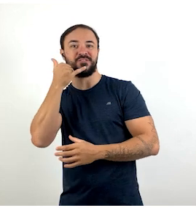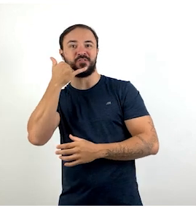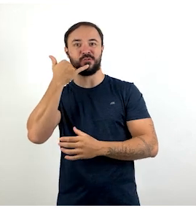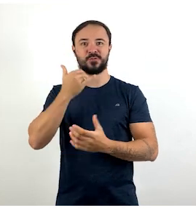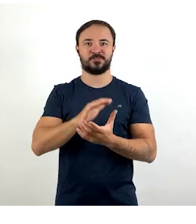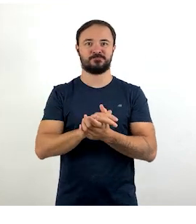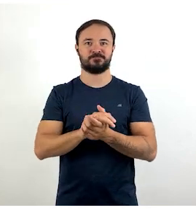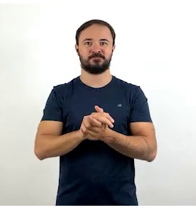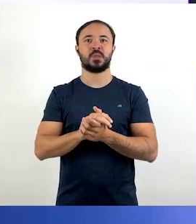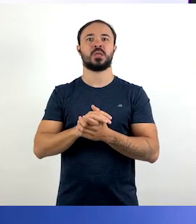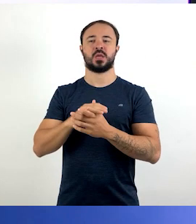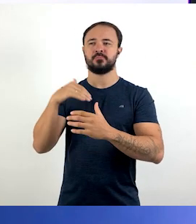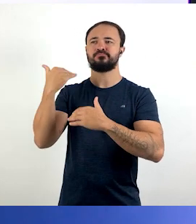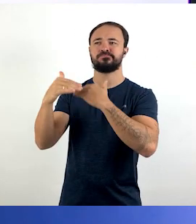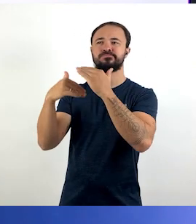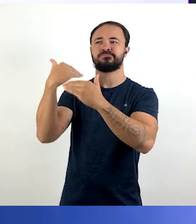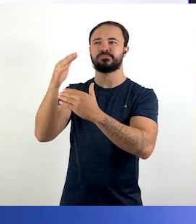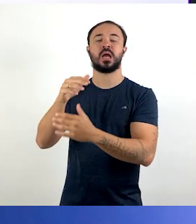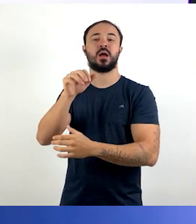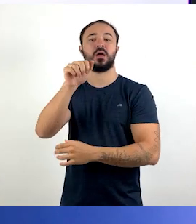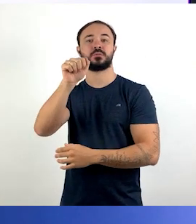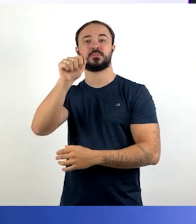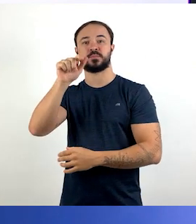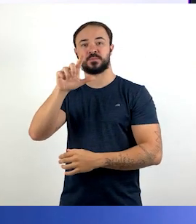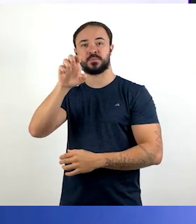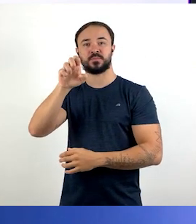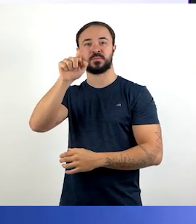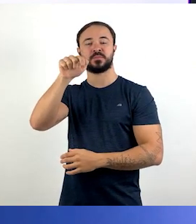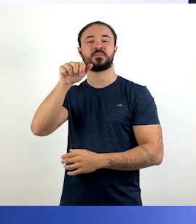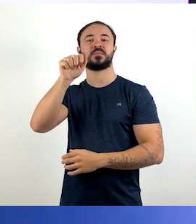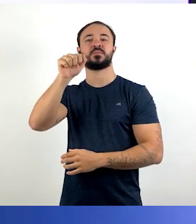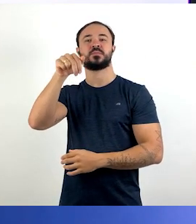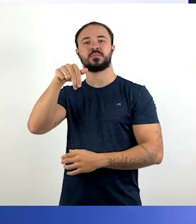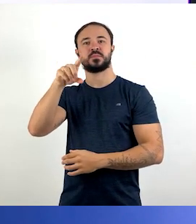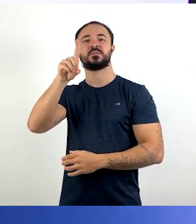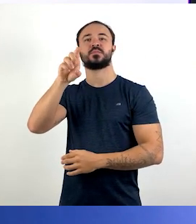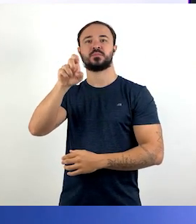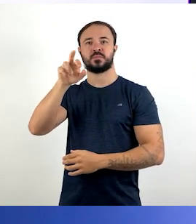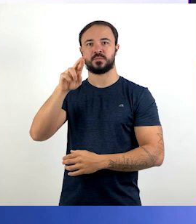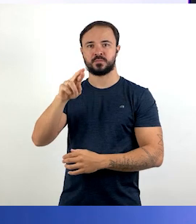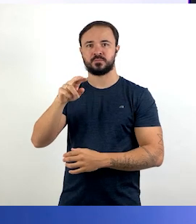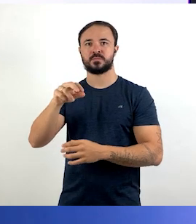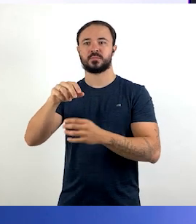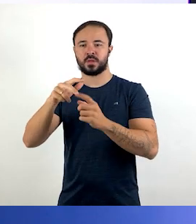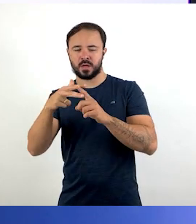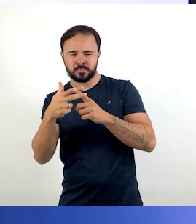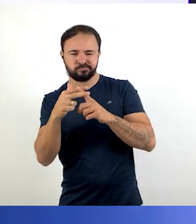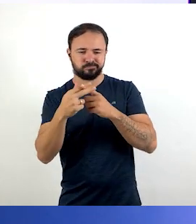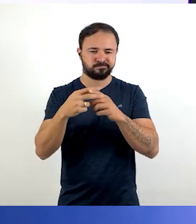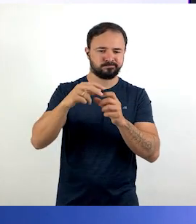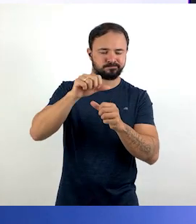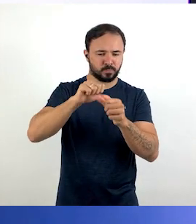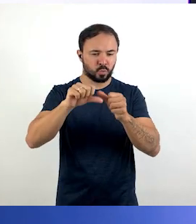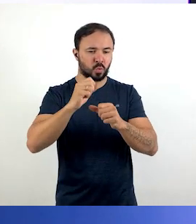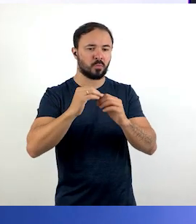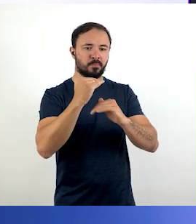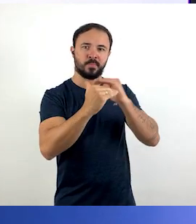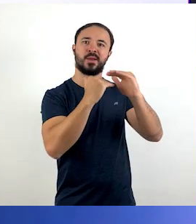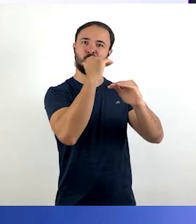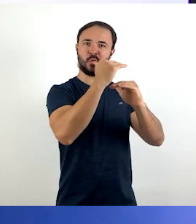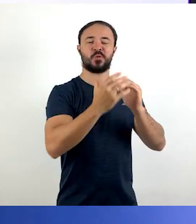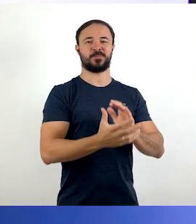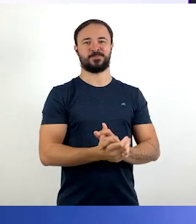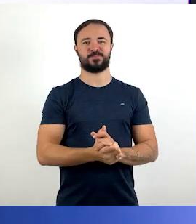por Alexander Graham Bell. Então, esse aperfeiçoamento permitiu com que o telefone fosse diversificado em seus